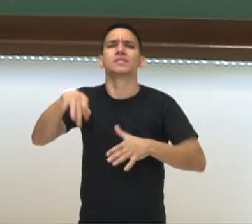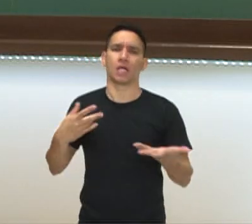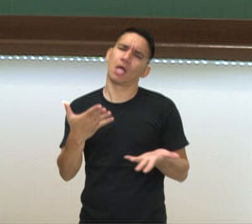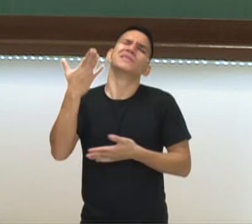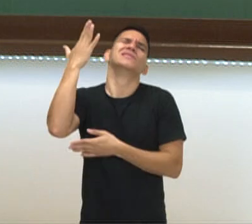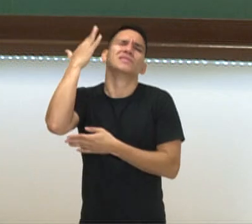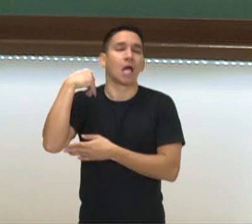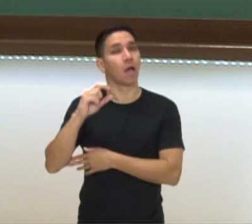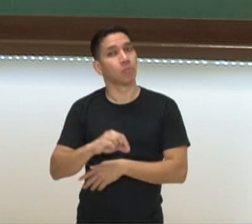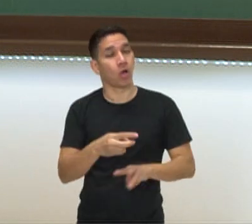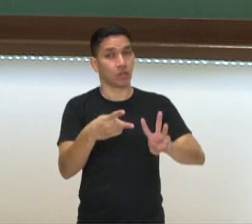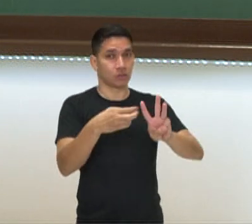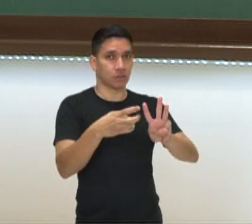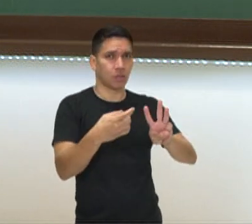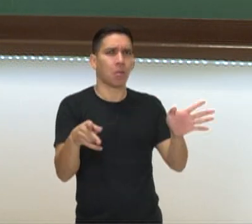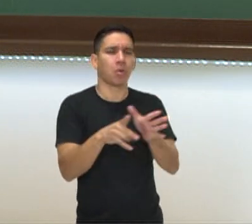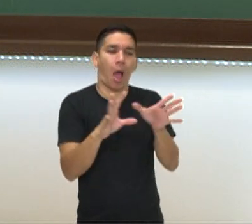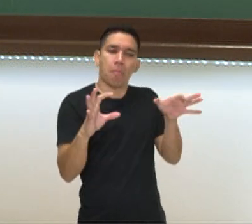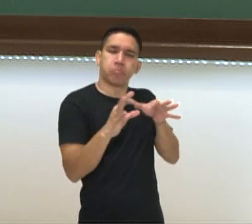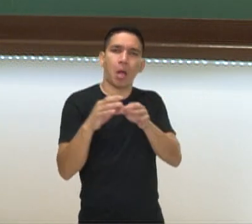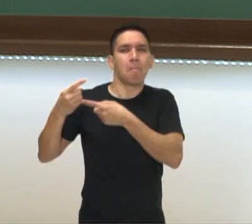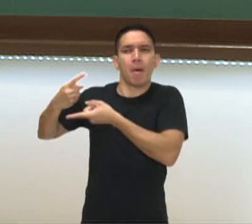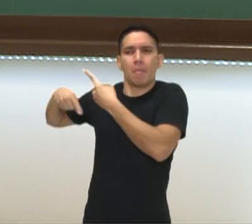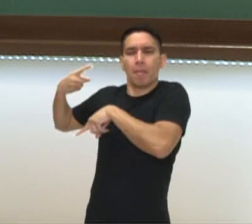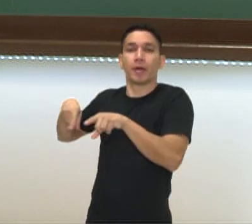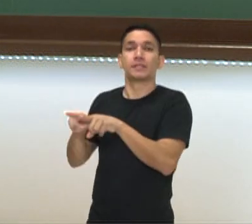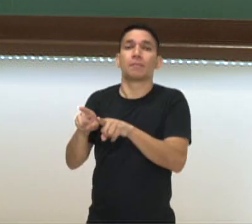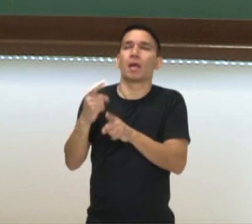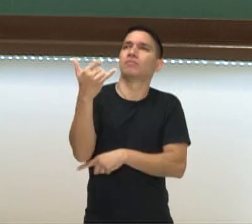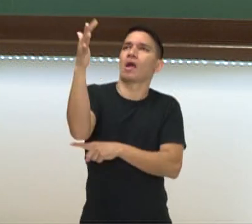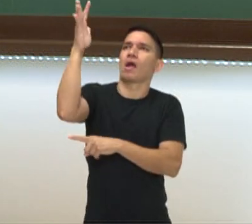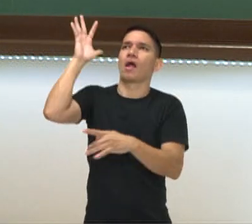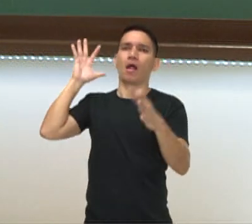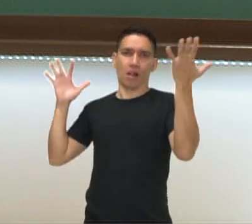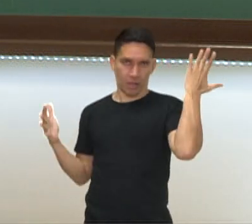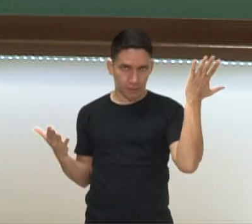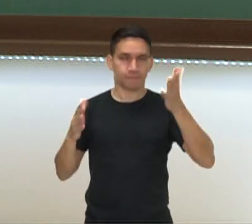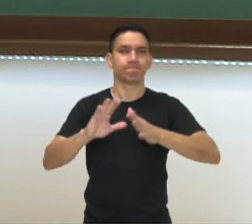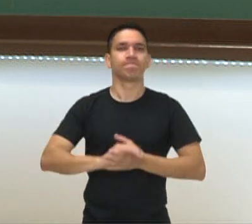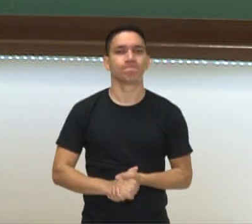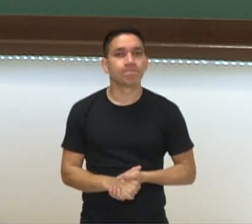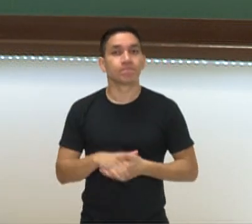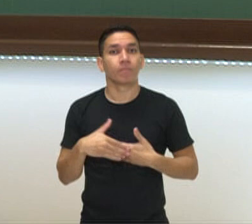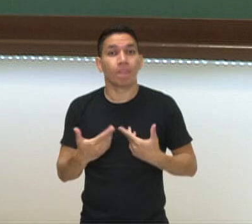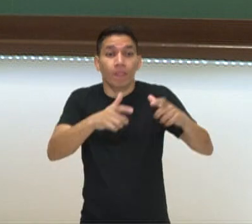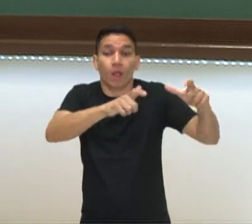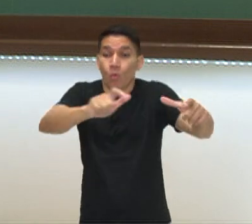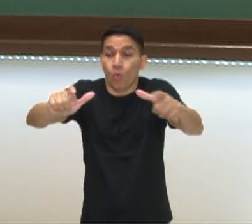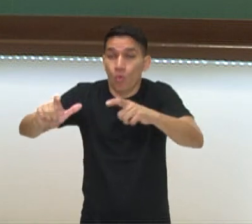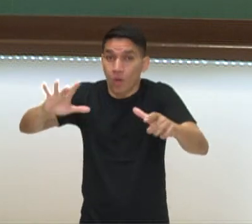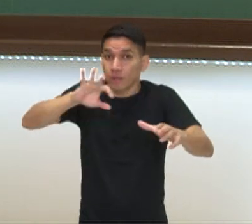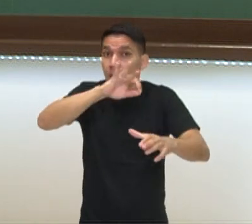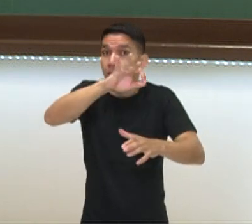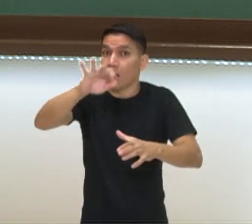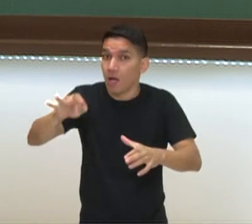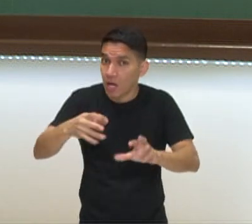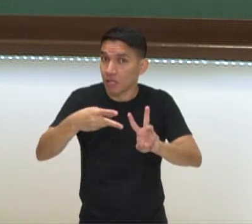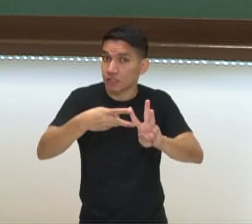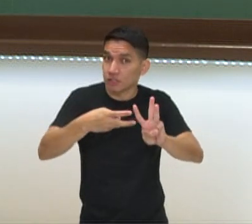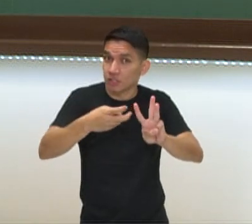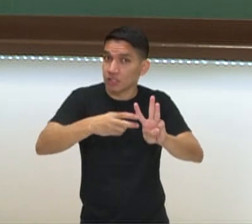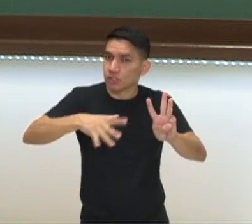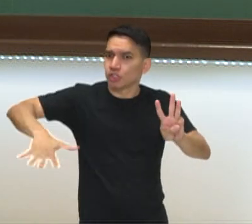indígenas são ligados à ancestralidade e à natureza, o culto à natureza. Então, os lugares sagrados indígenas,